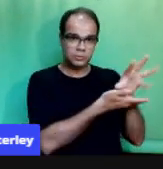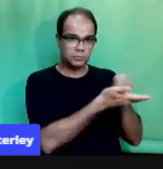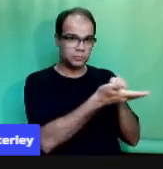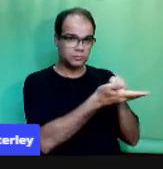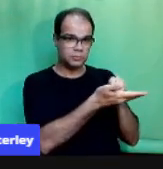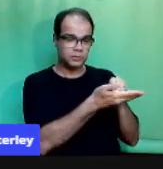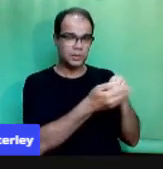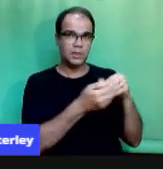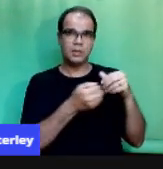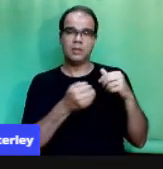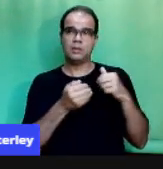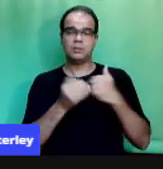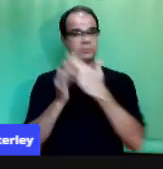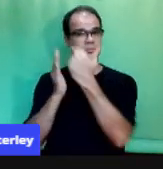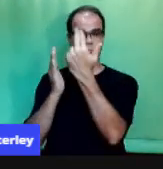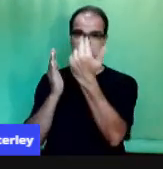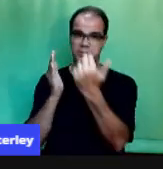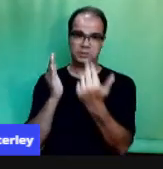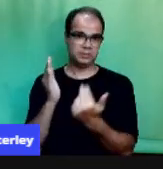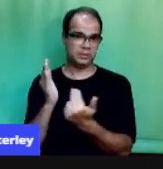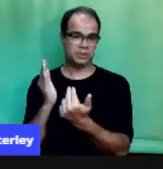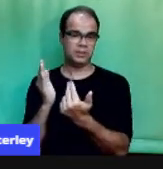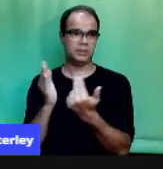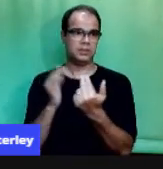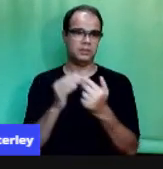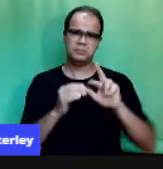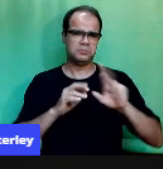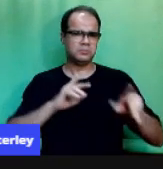né? Inúmeras as possibilidades.